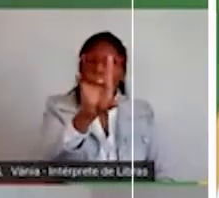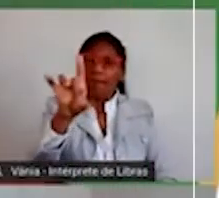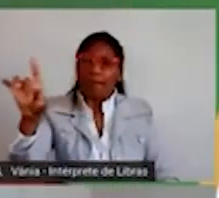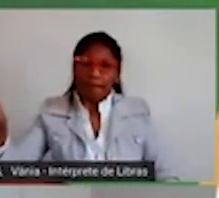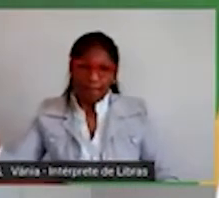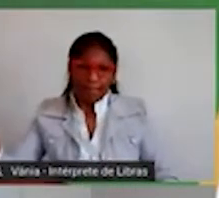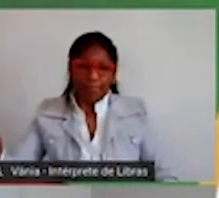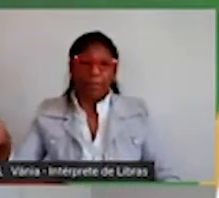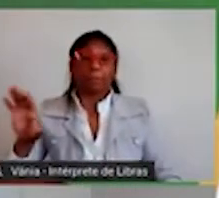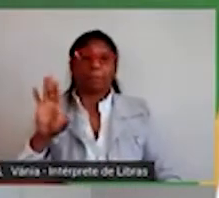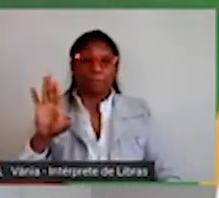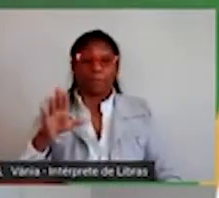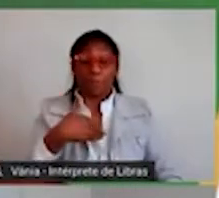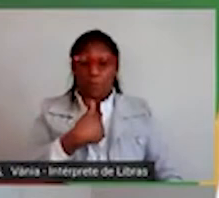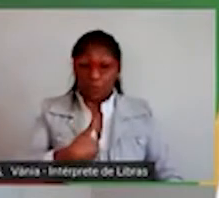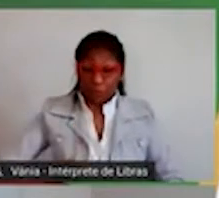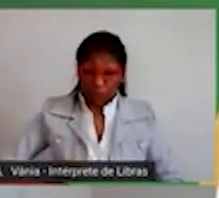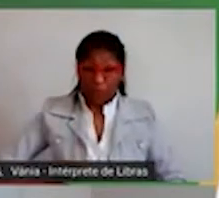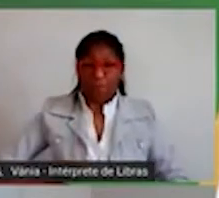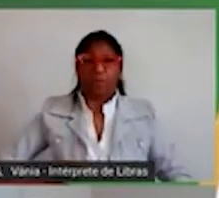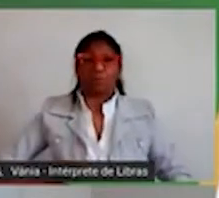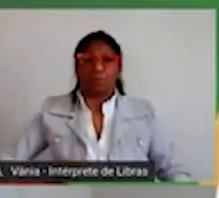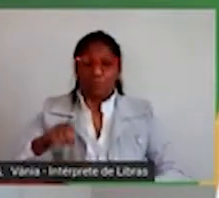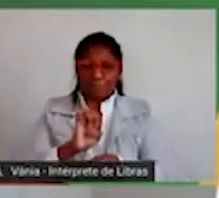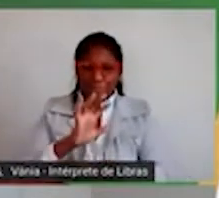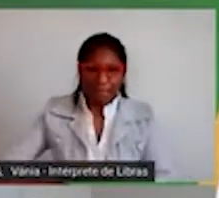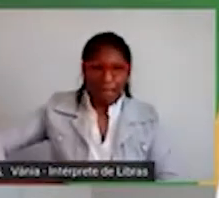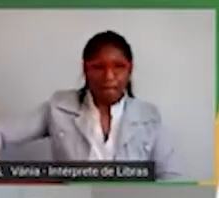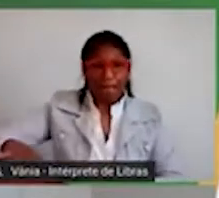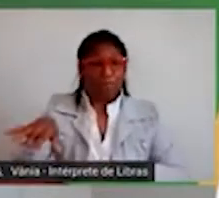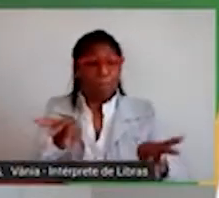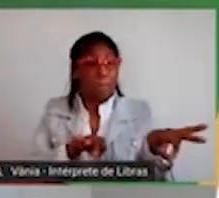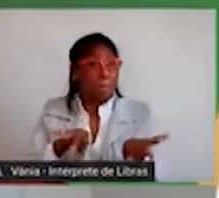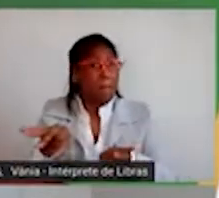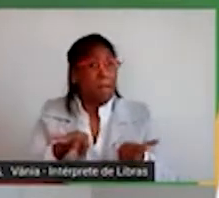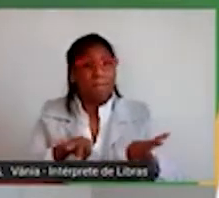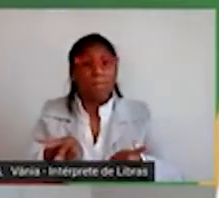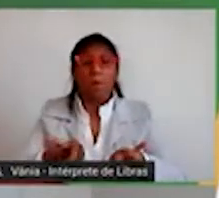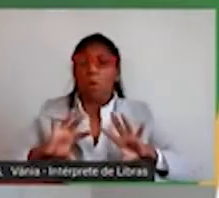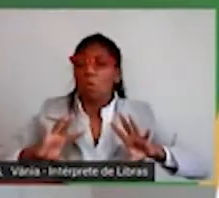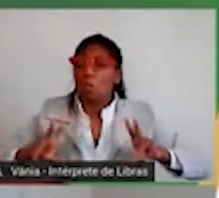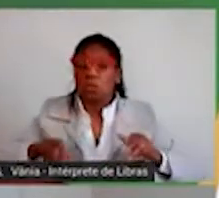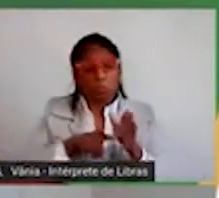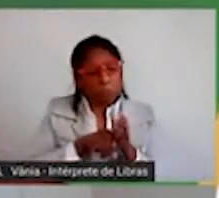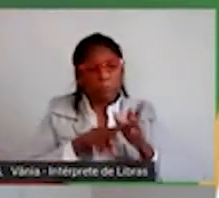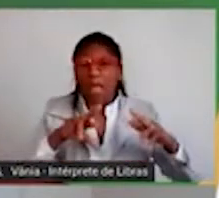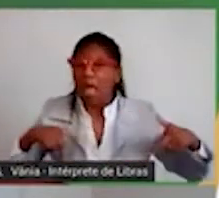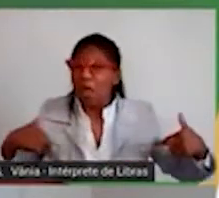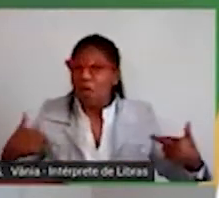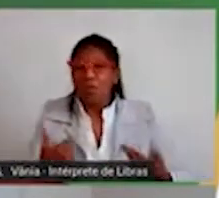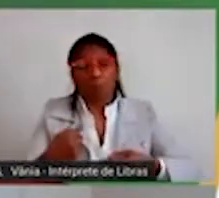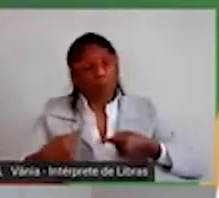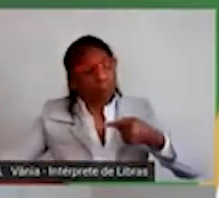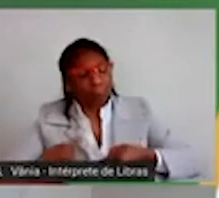E o estado se preparou muito para esse momento. Houveram muitas reuniões,